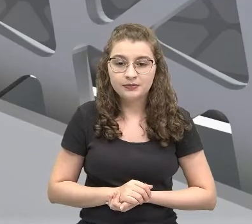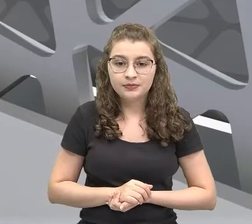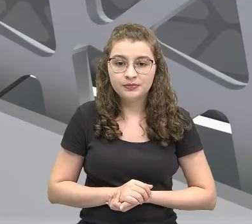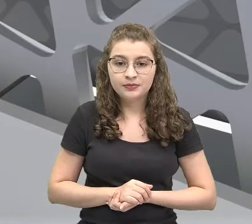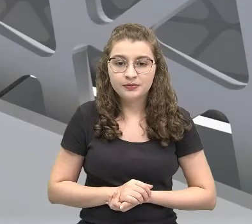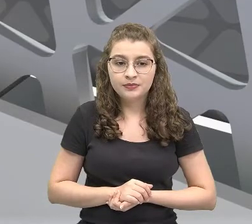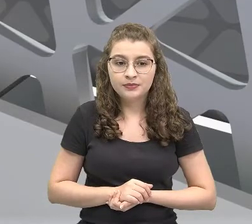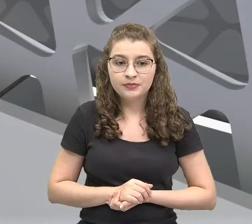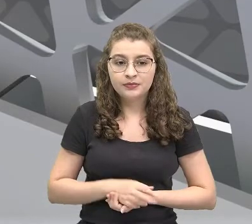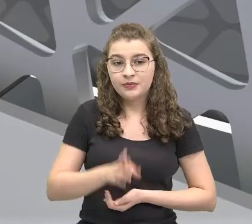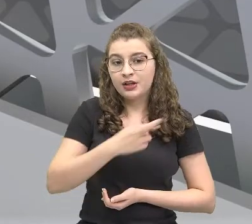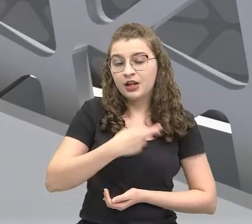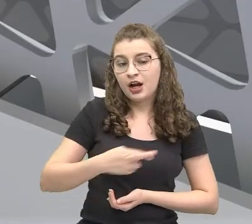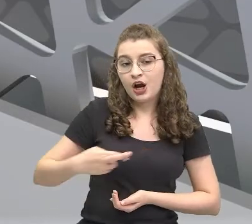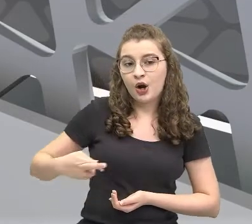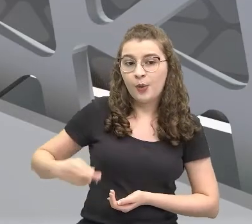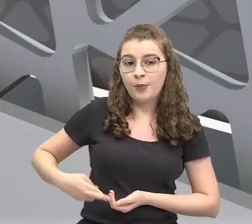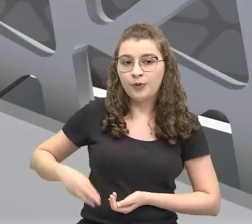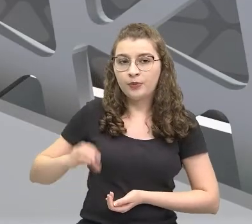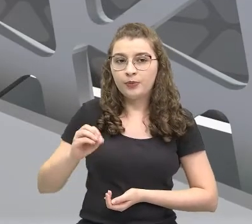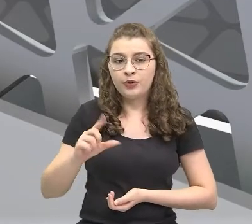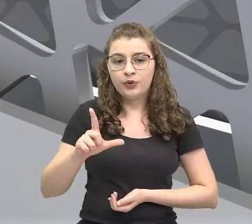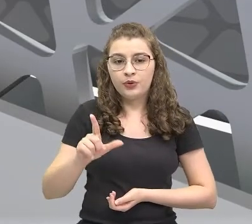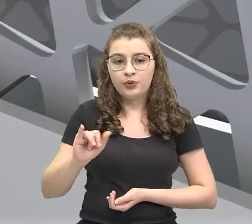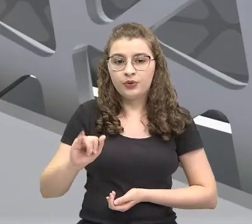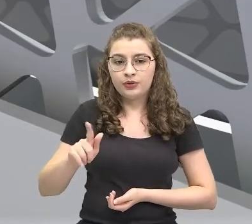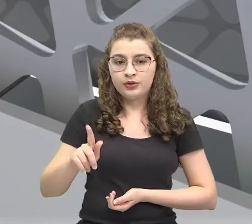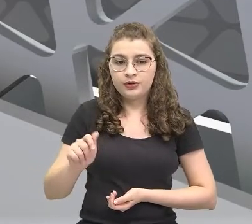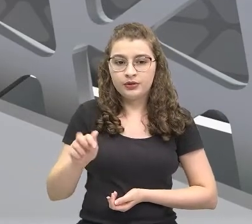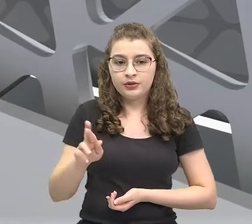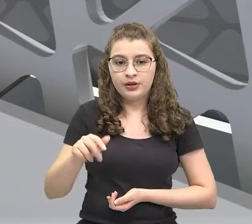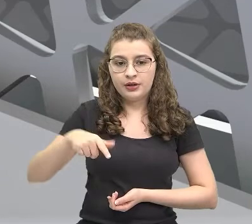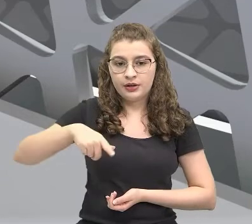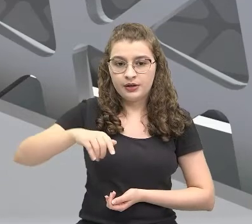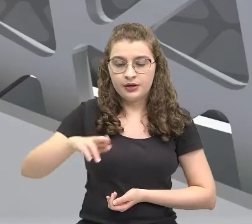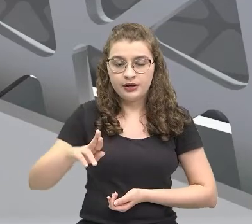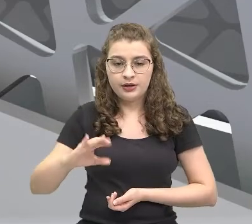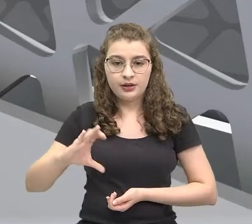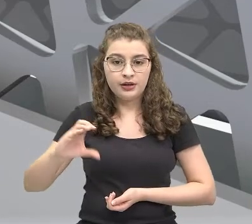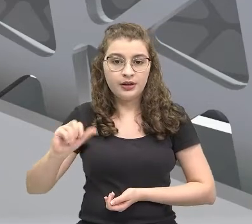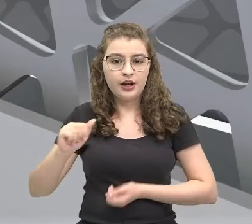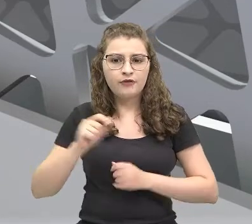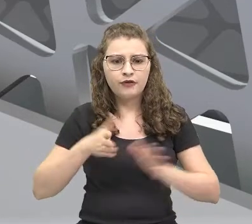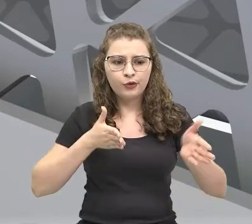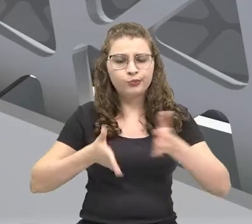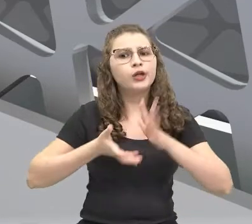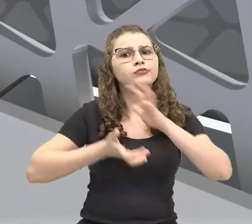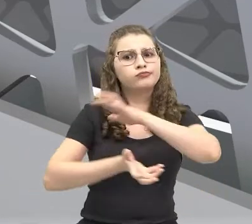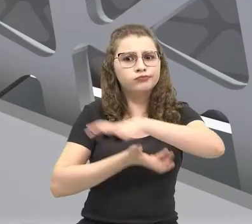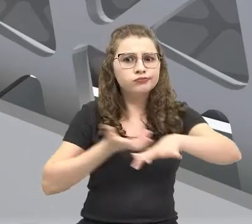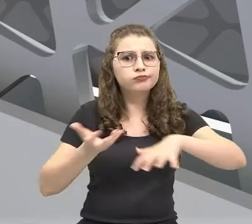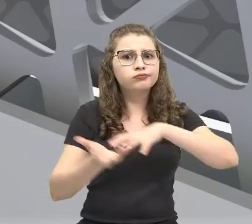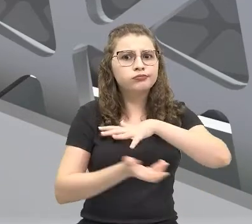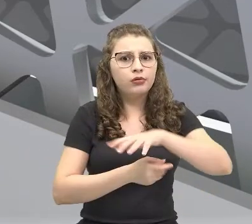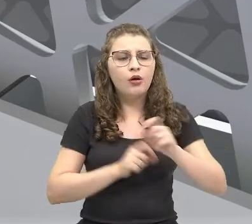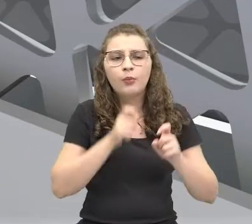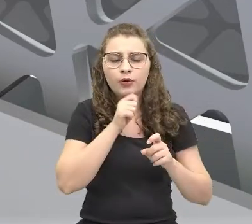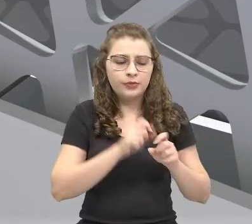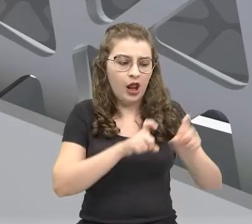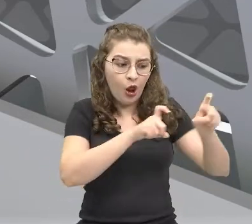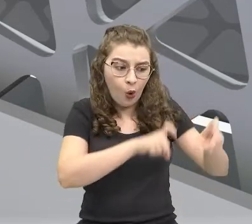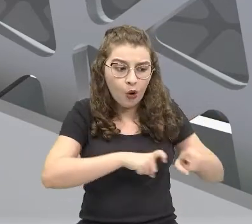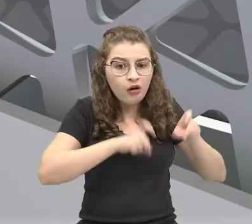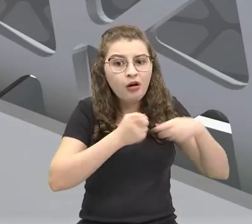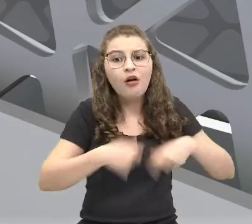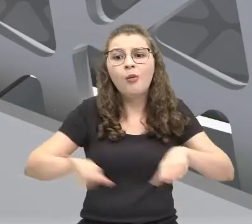de República Oligárquica. E foi um período de grandes revoltas, tanto no campo quanto